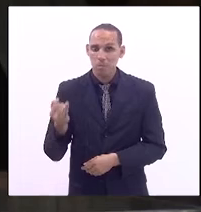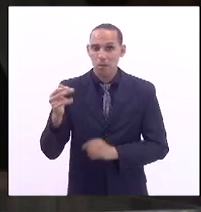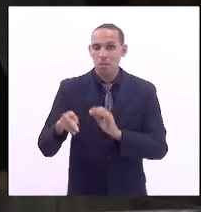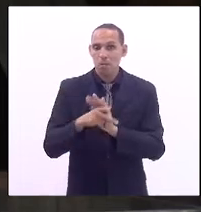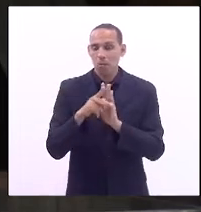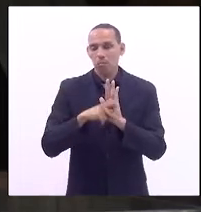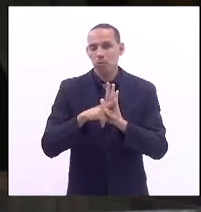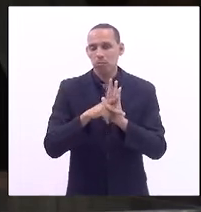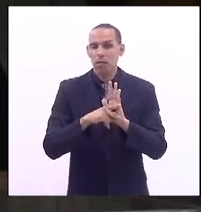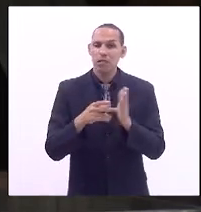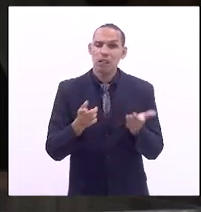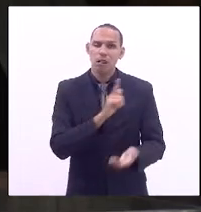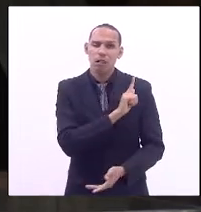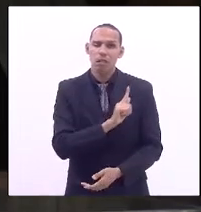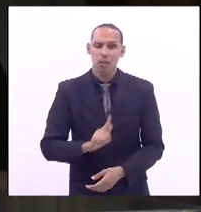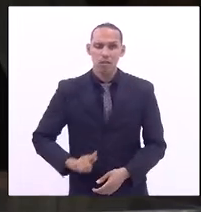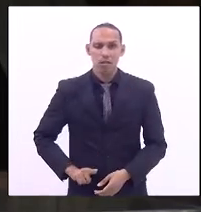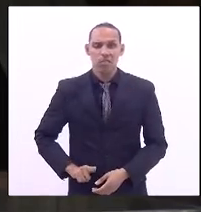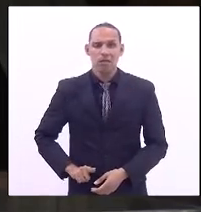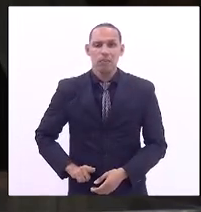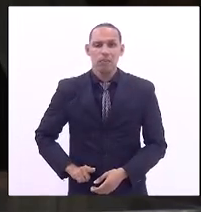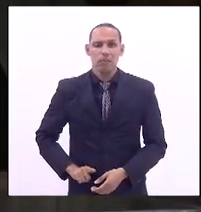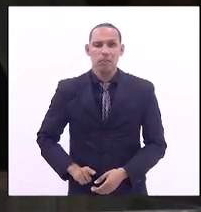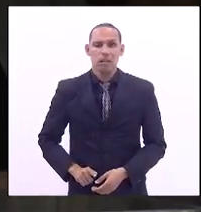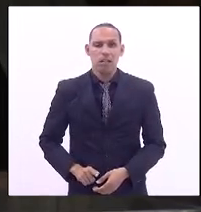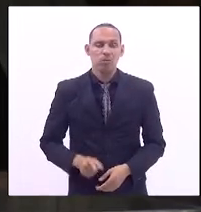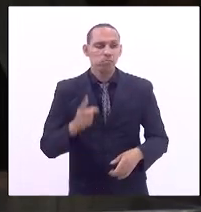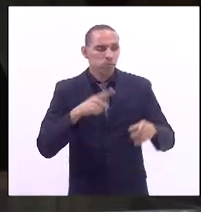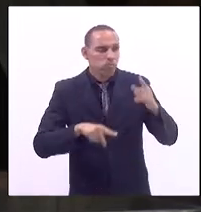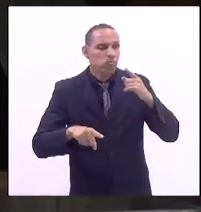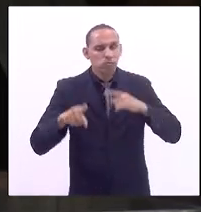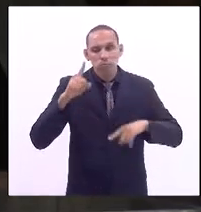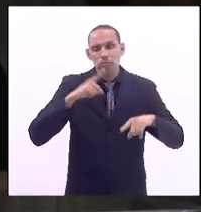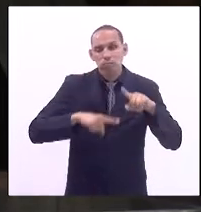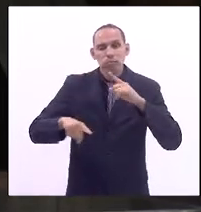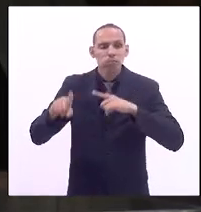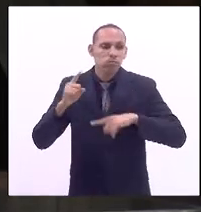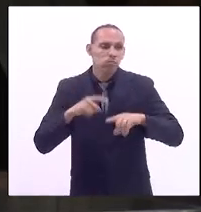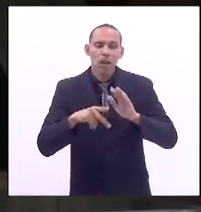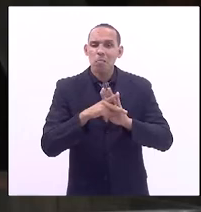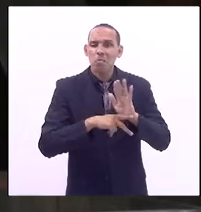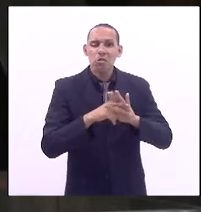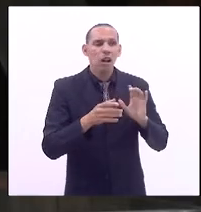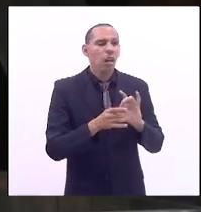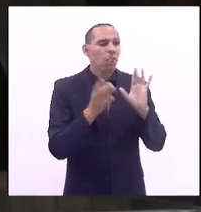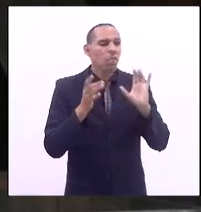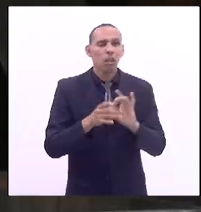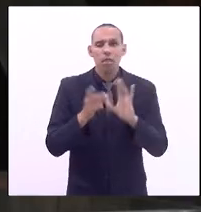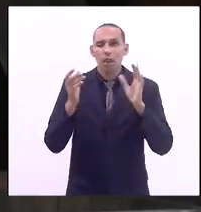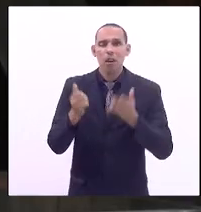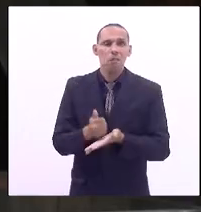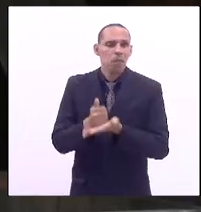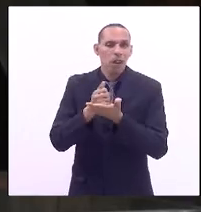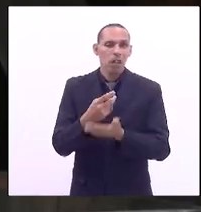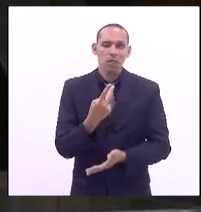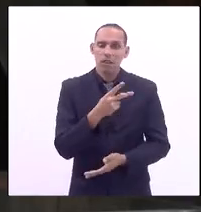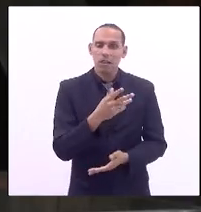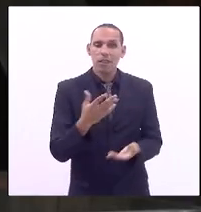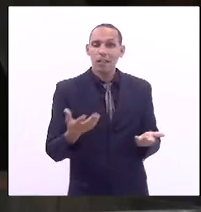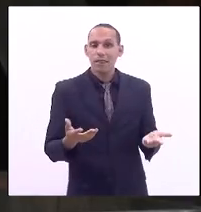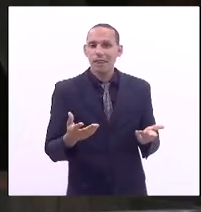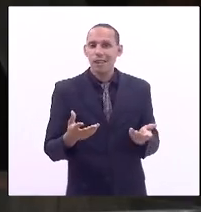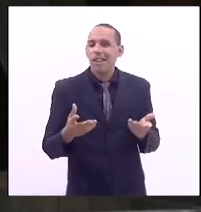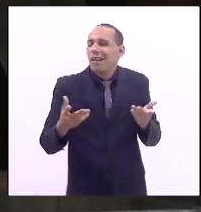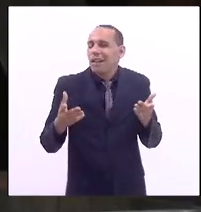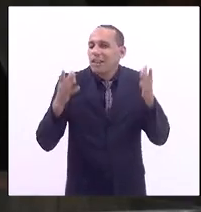é o governador governa com base nesses projetos soltos e como o diabo